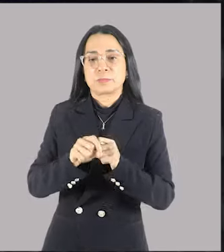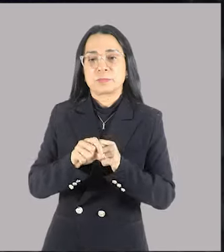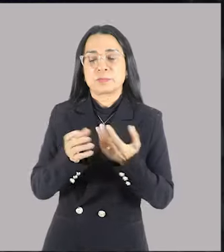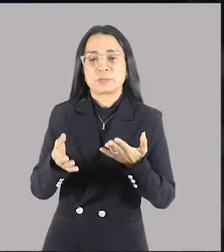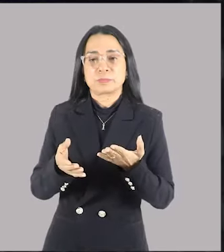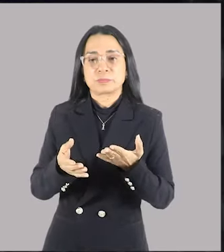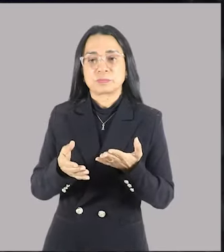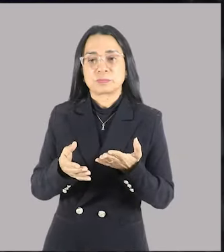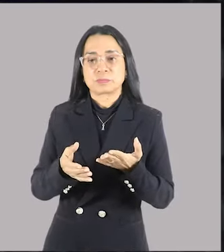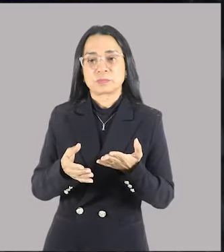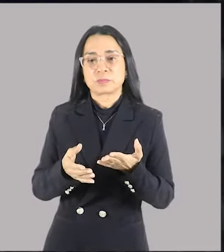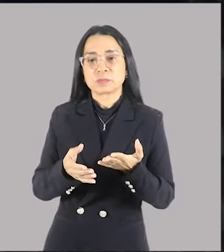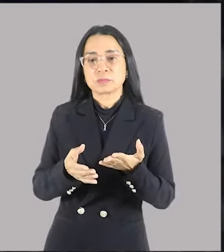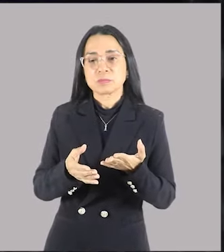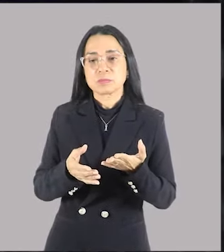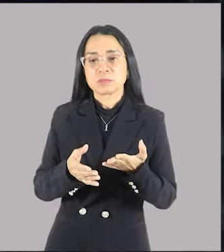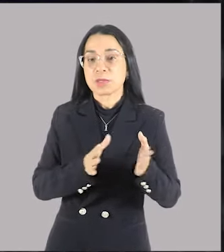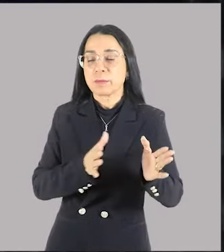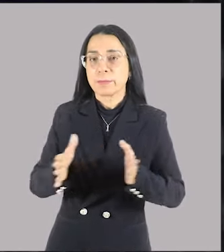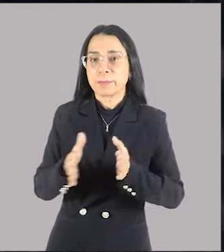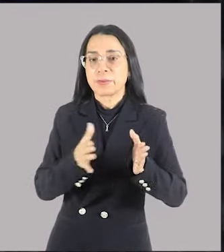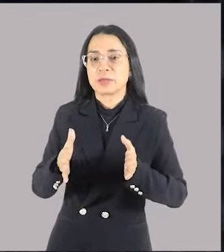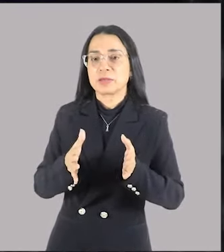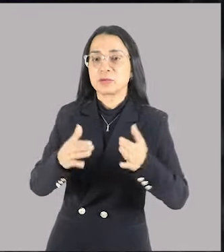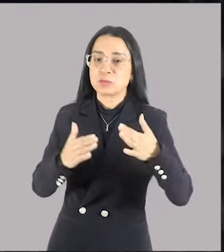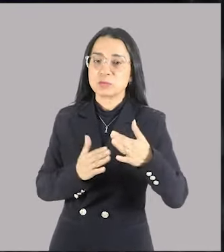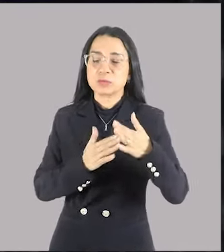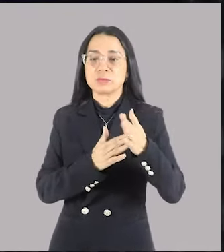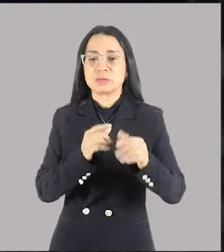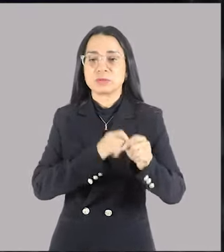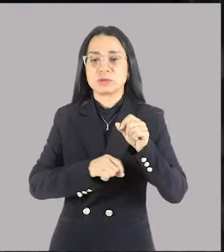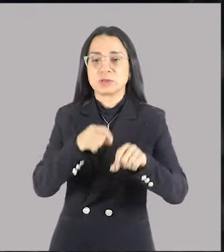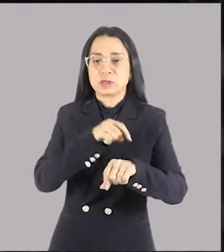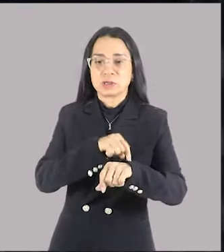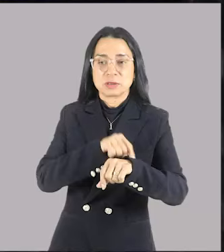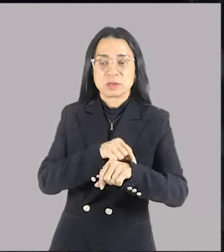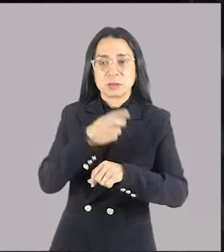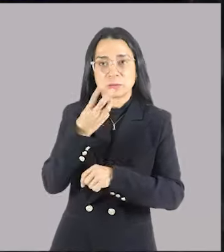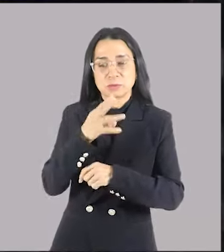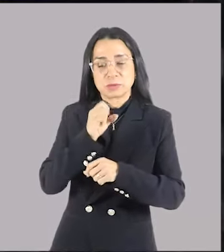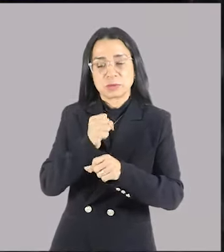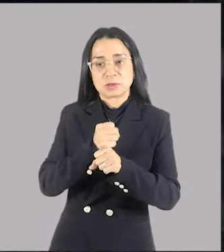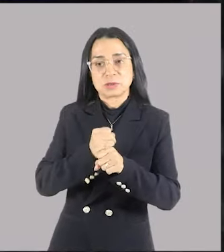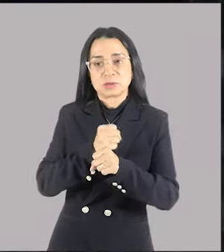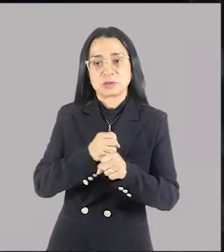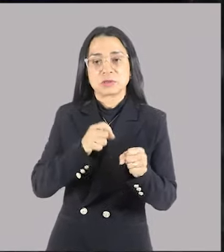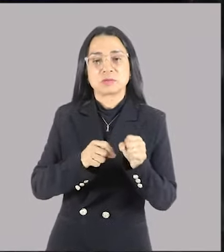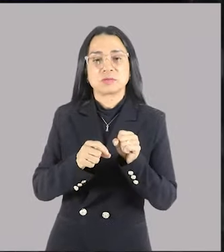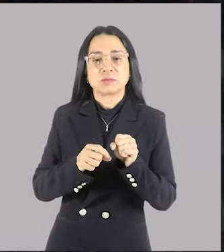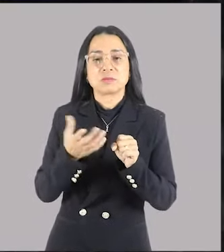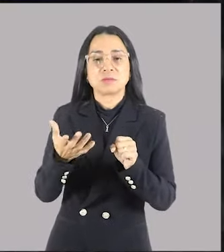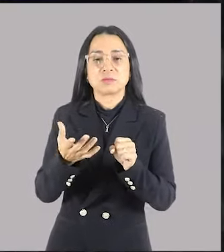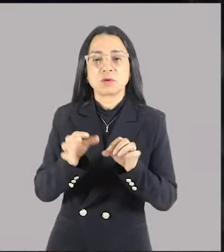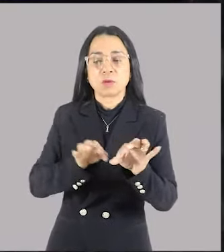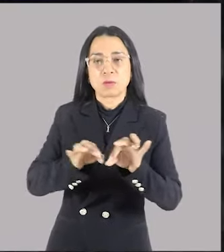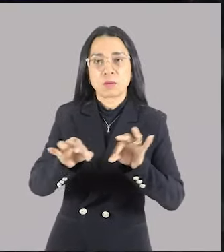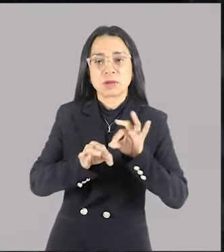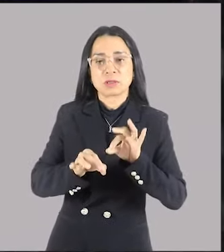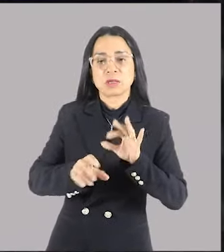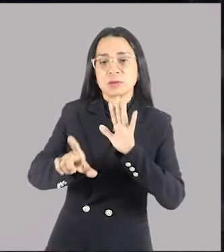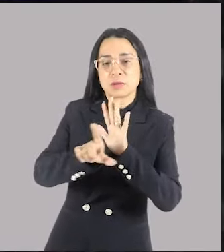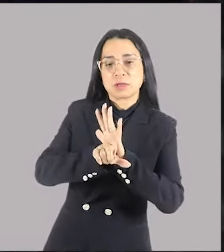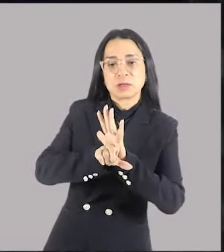entre a posse no cargo efetivo e a estabilidade esse tempo de 3 anos Foi estabelecido pela lei 8112